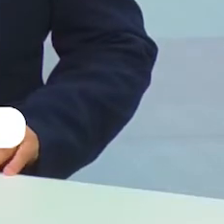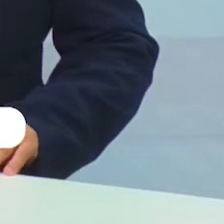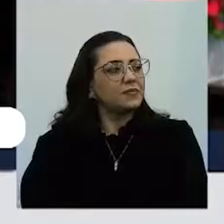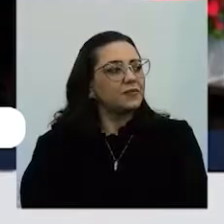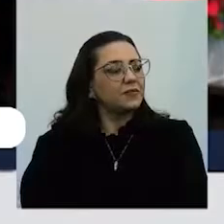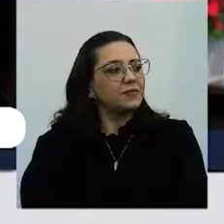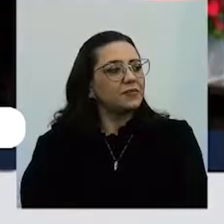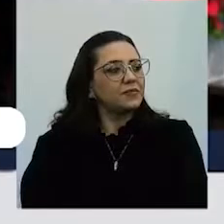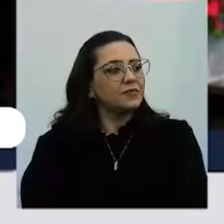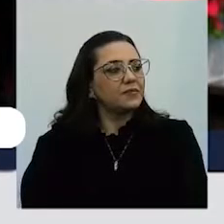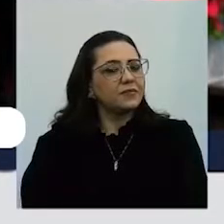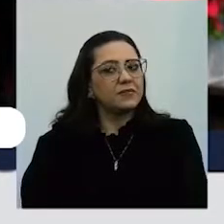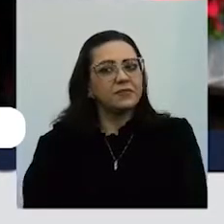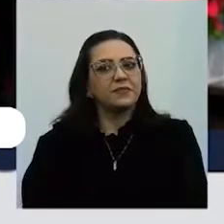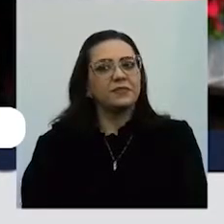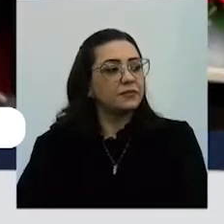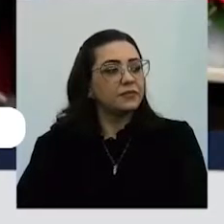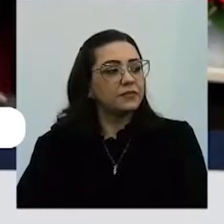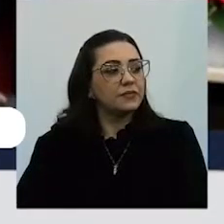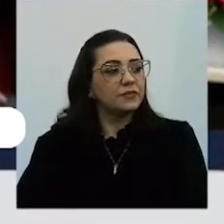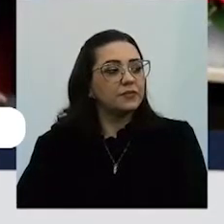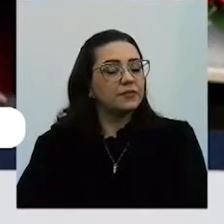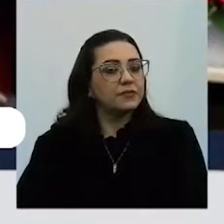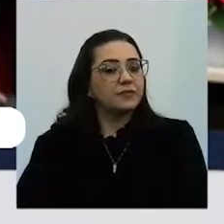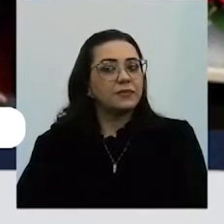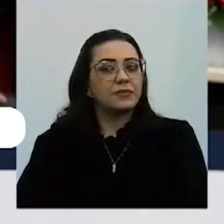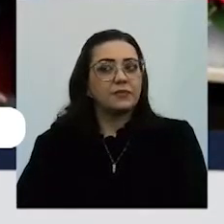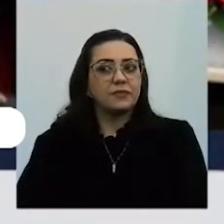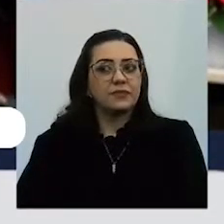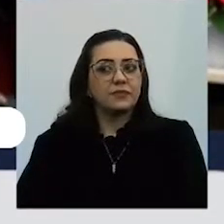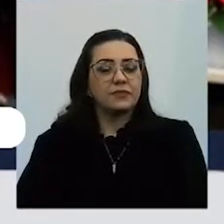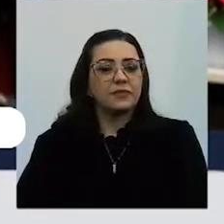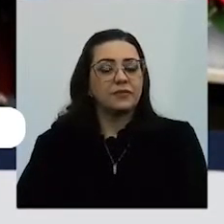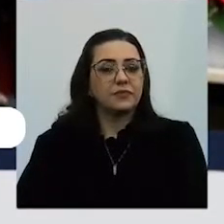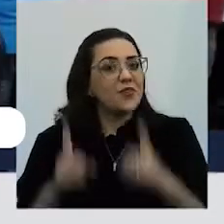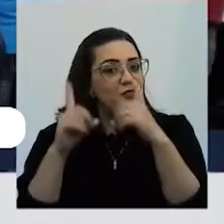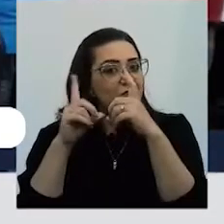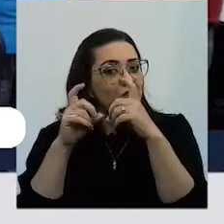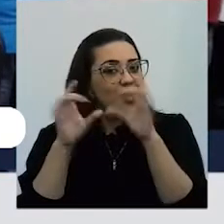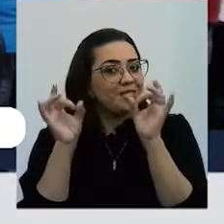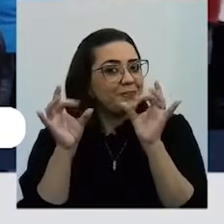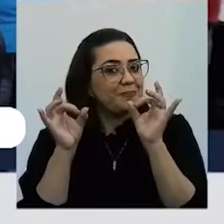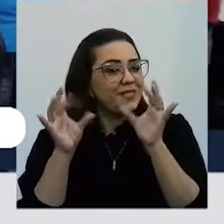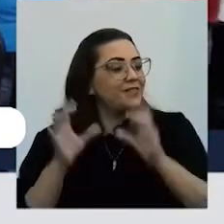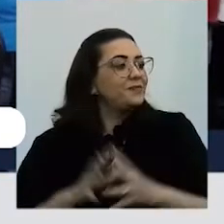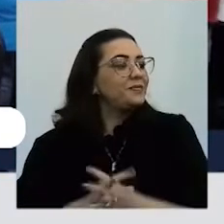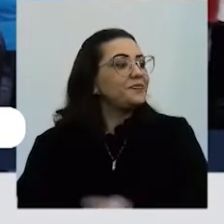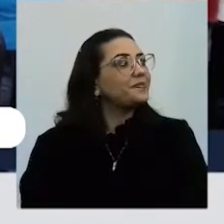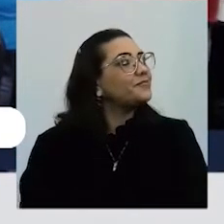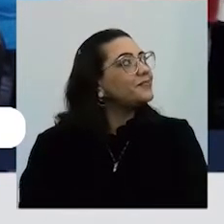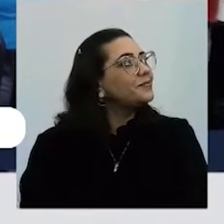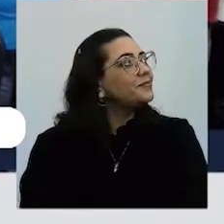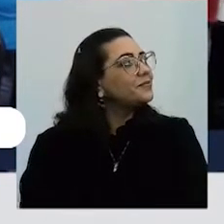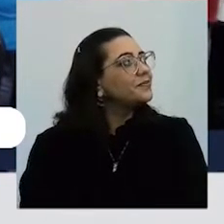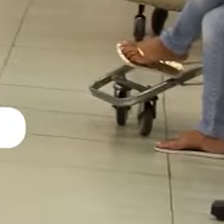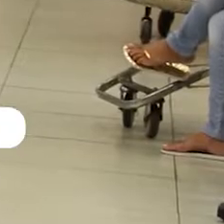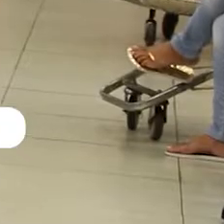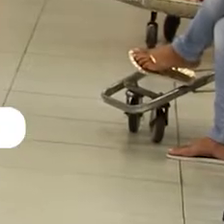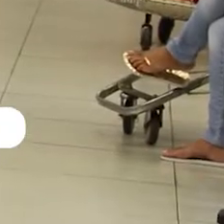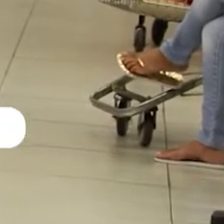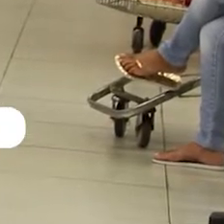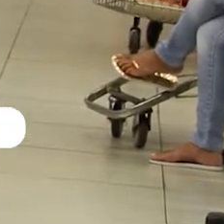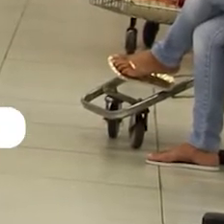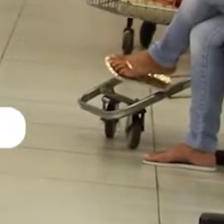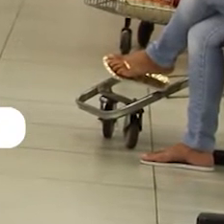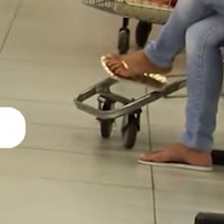2021. Título de cidadão votuporanguense e insígnia de honra ao mérito foram concedidas a personalidades de destaque no município.